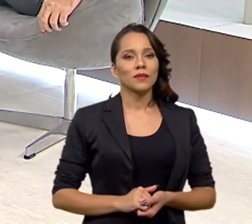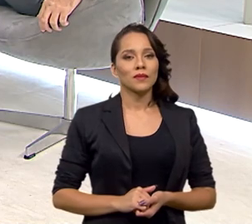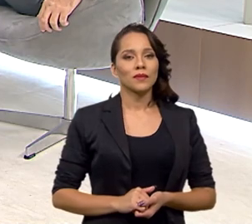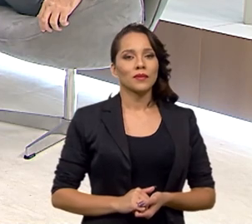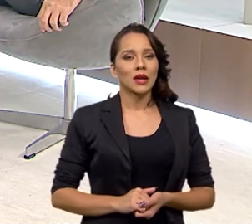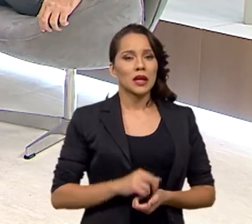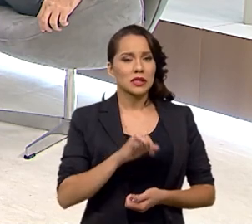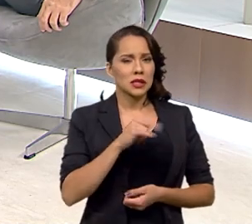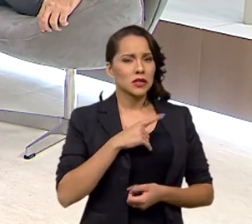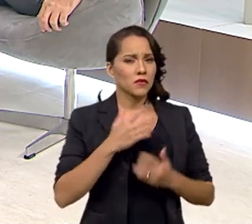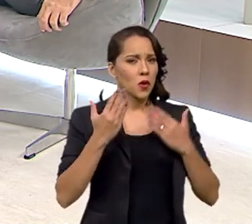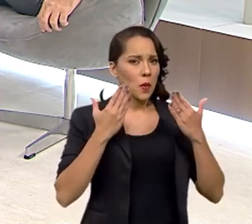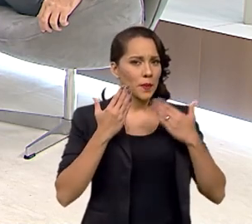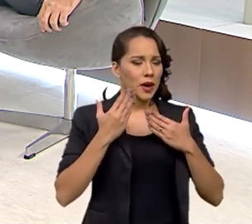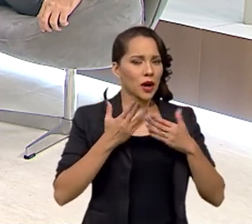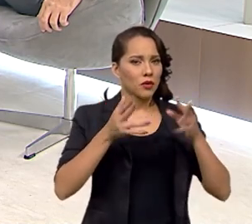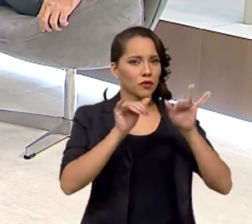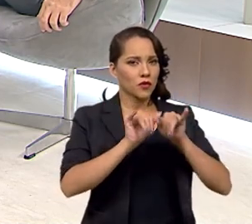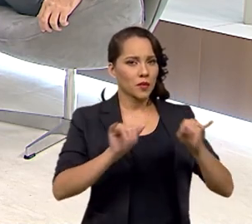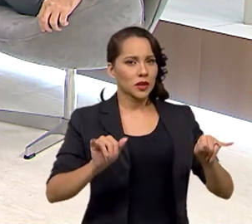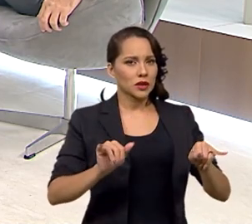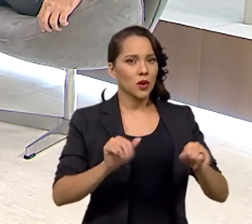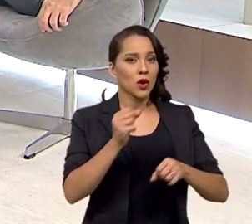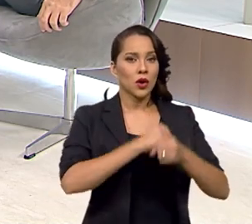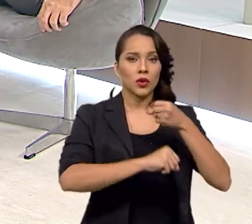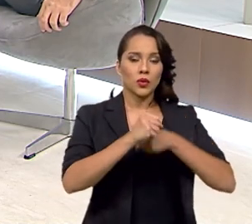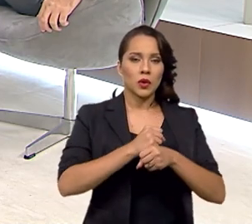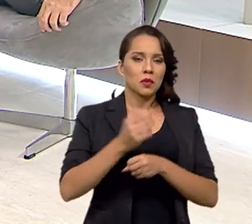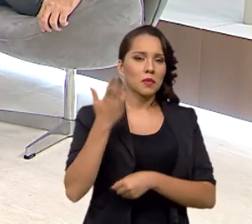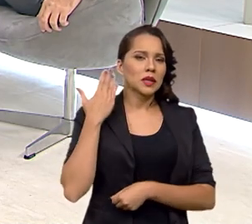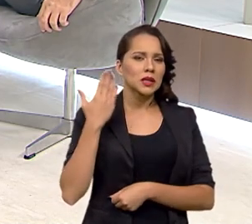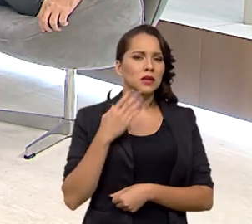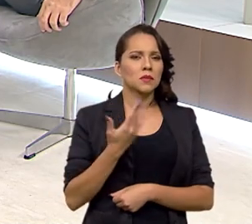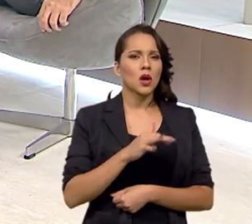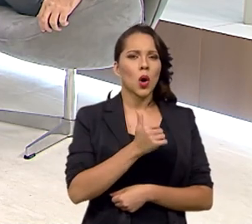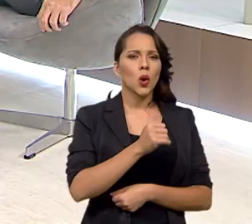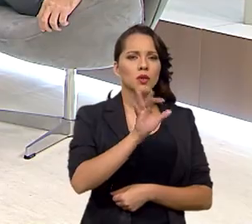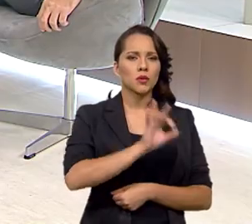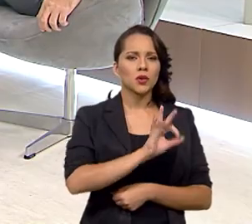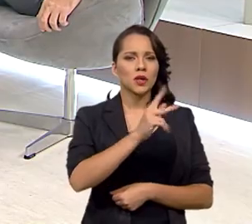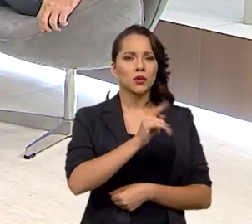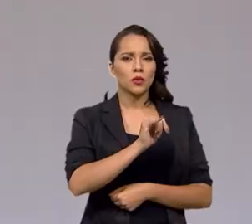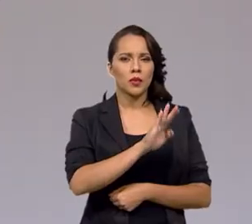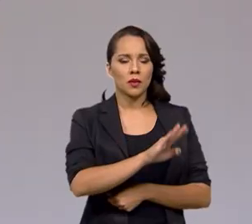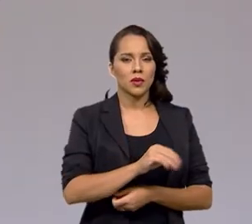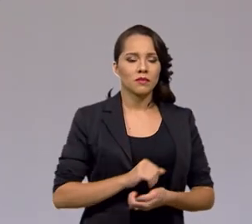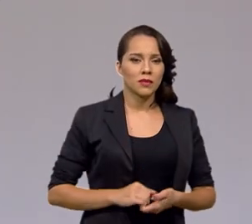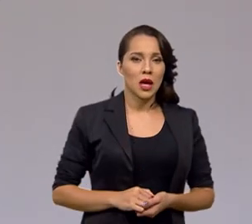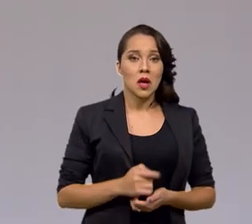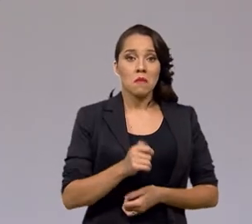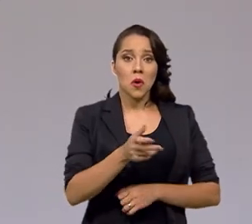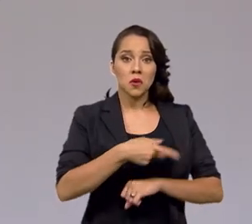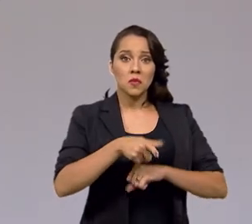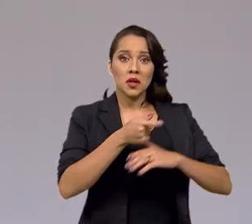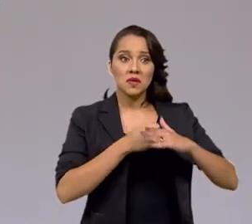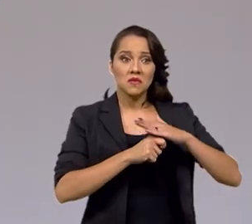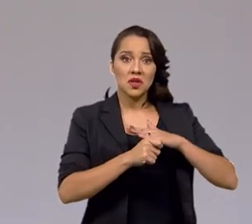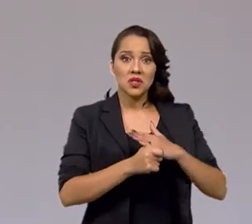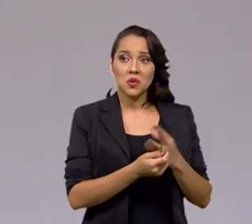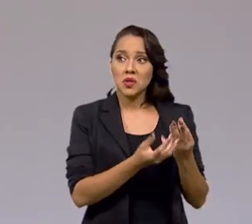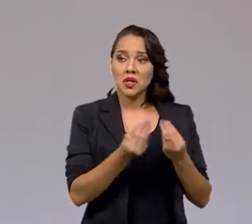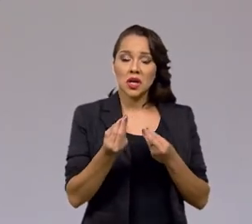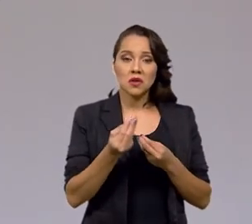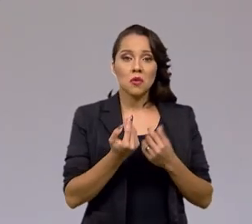se formos comparar com o dado do do ano passado seria onze por cento do PIB quer dizer quantos países investiram